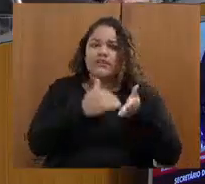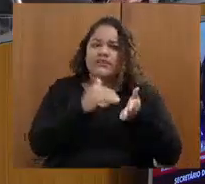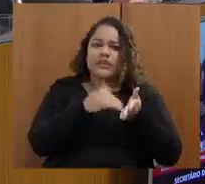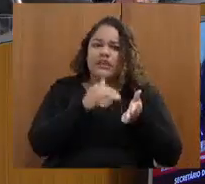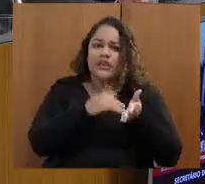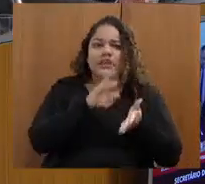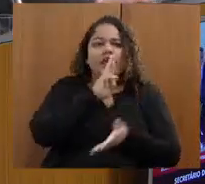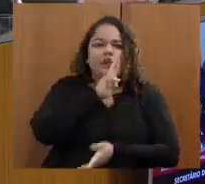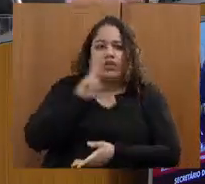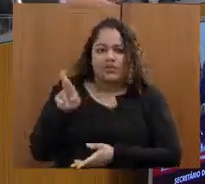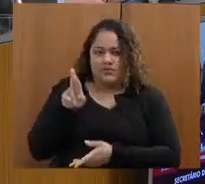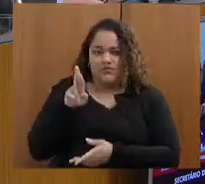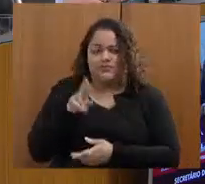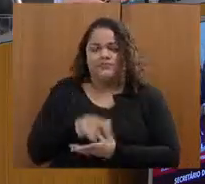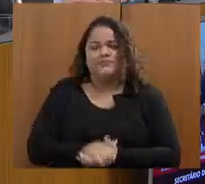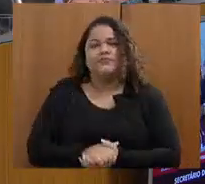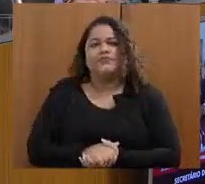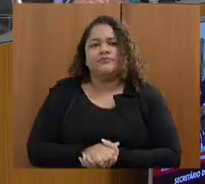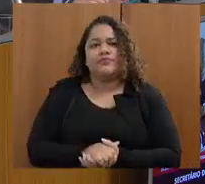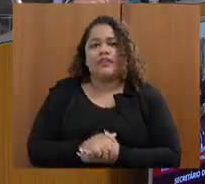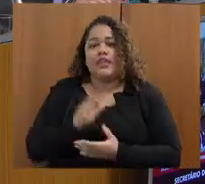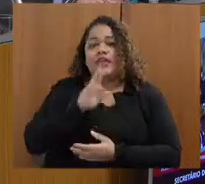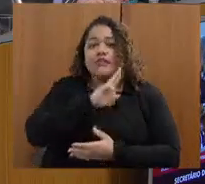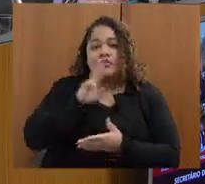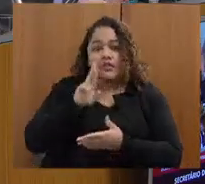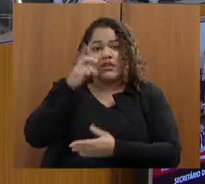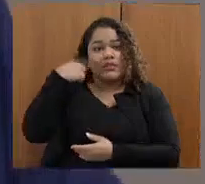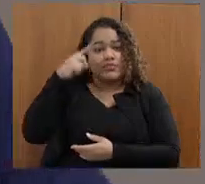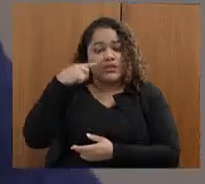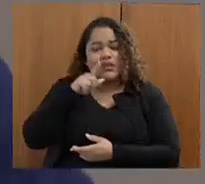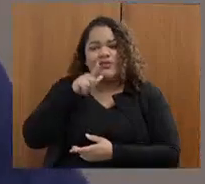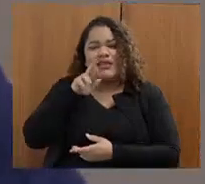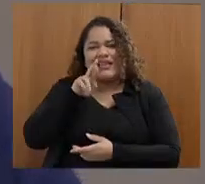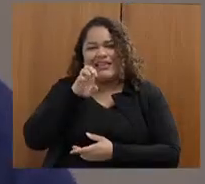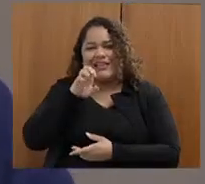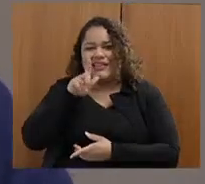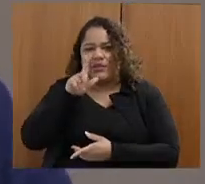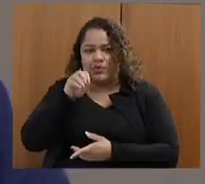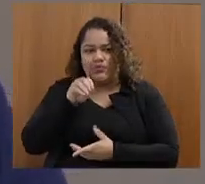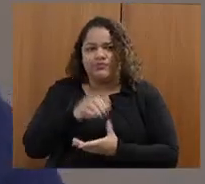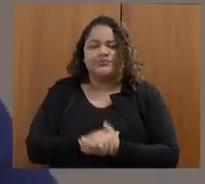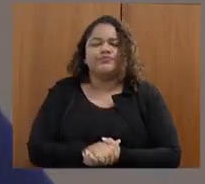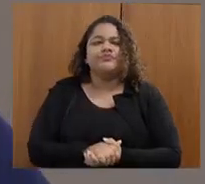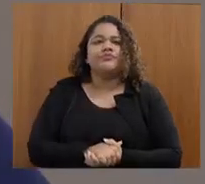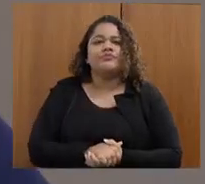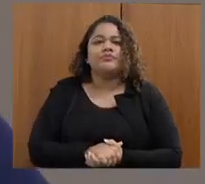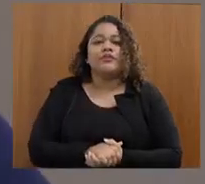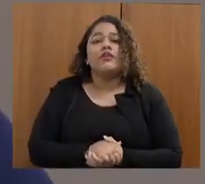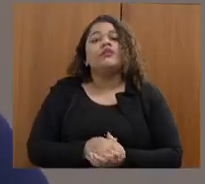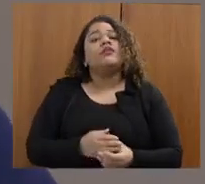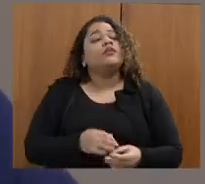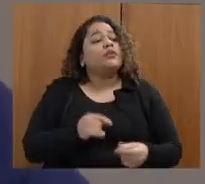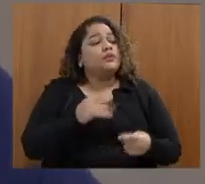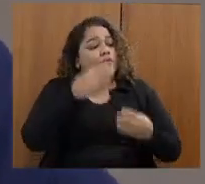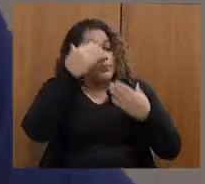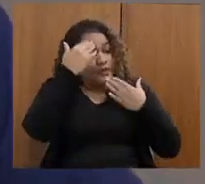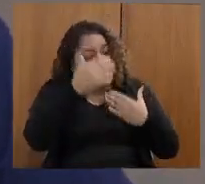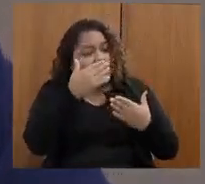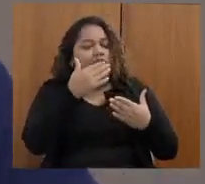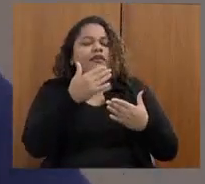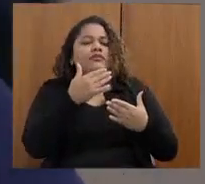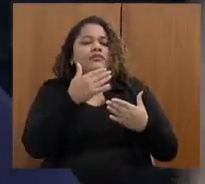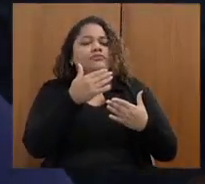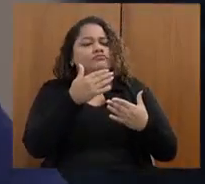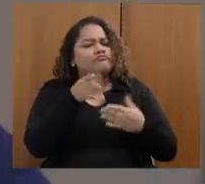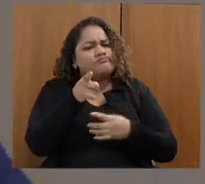as respostas ao Deputado o grego da fundação pelas palavras mais uma vez sempre